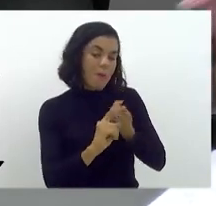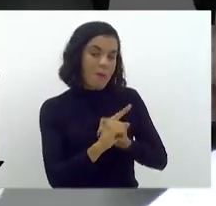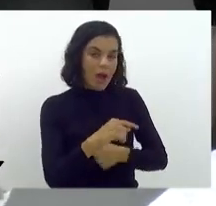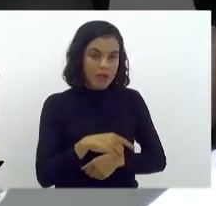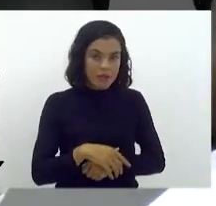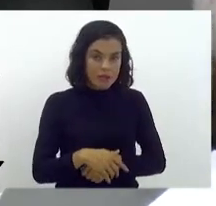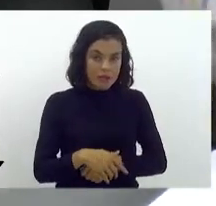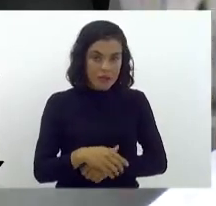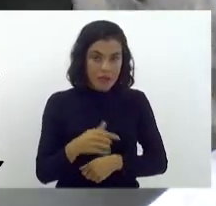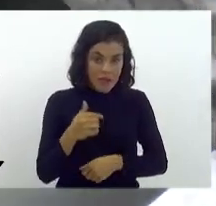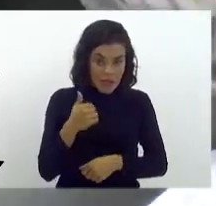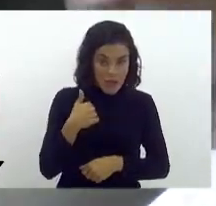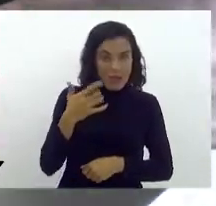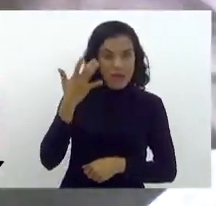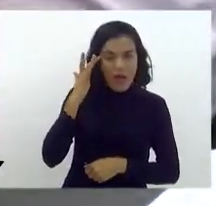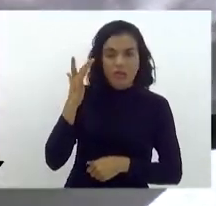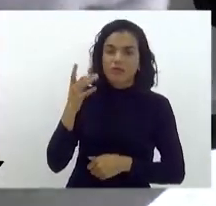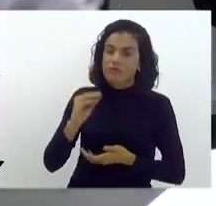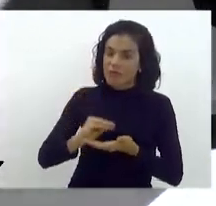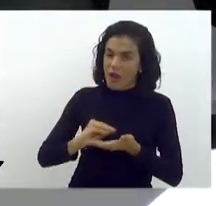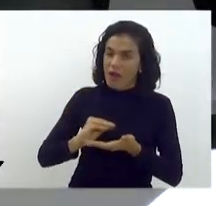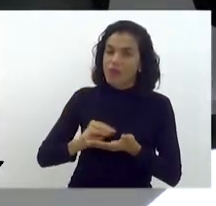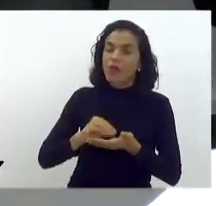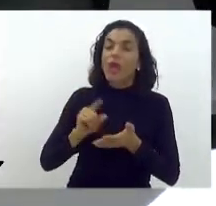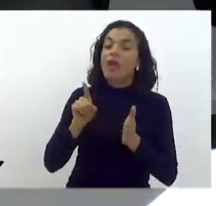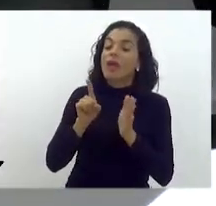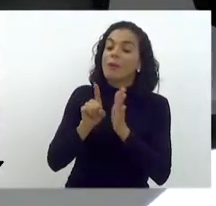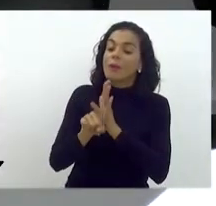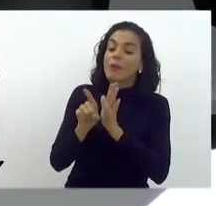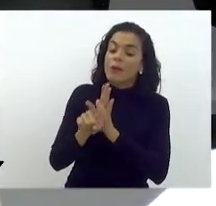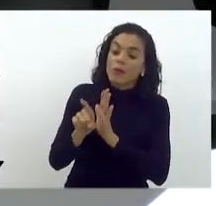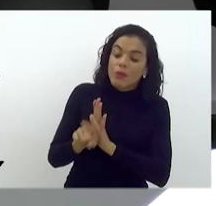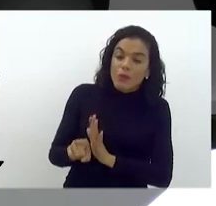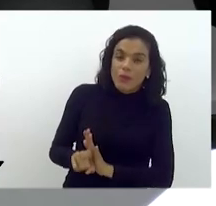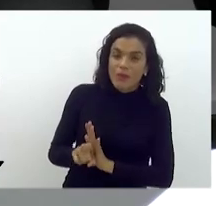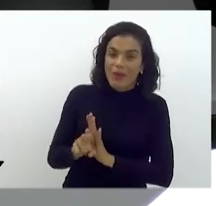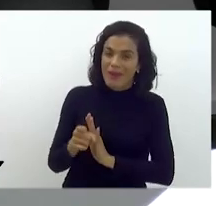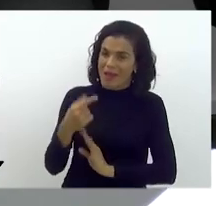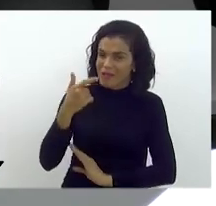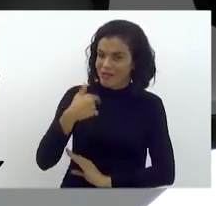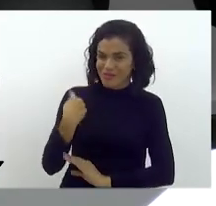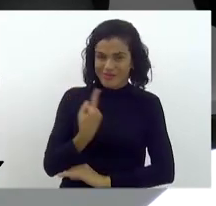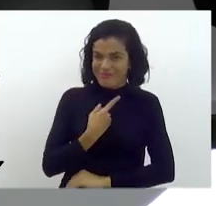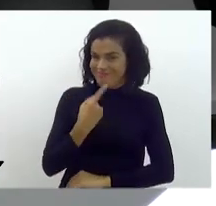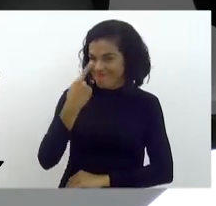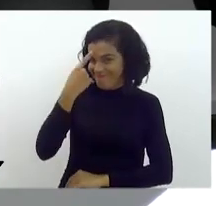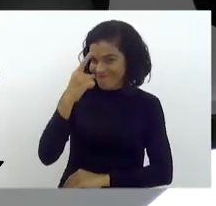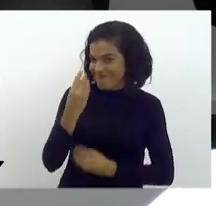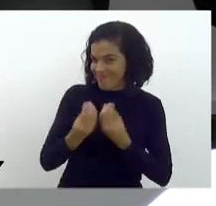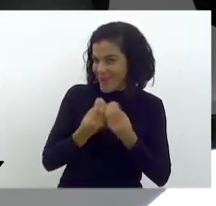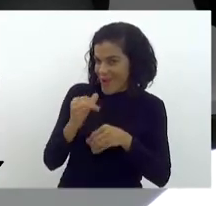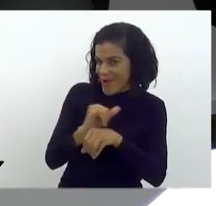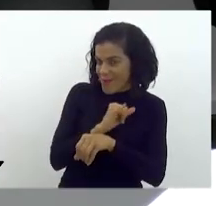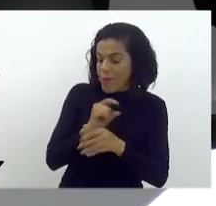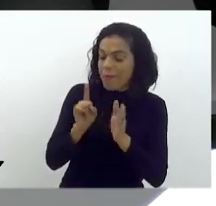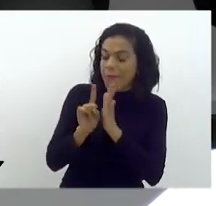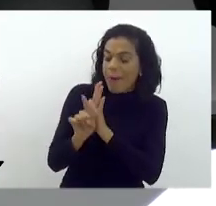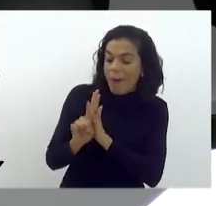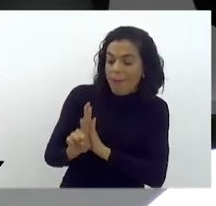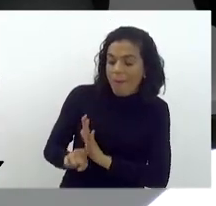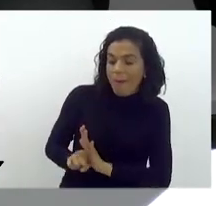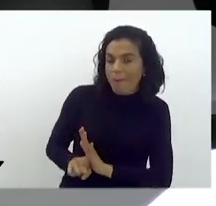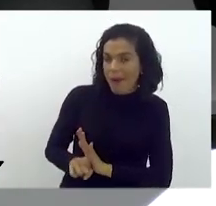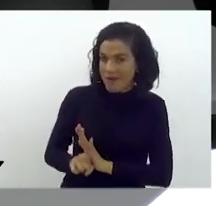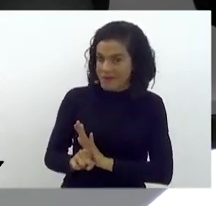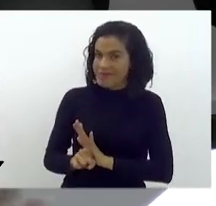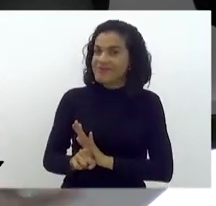eu não sei eu acho que também tem uma carência de se fazer as perguntas né na verdade a gente não sabe perguntar né a gente não sabe que perguntas vamos fazer